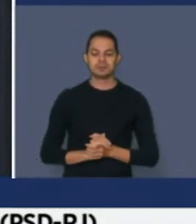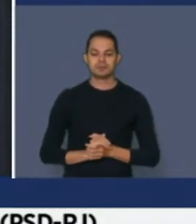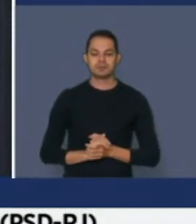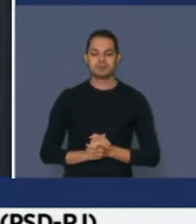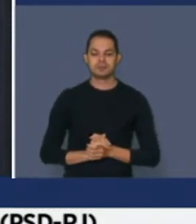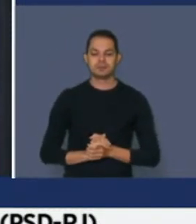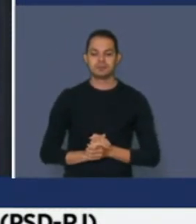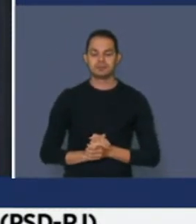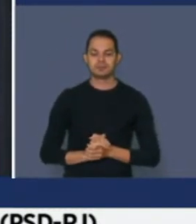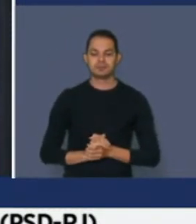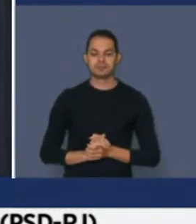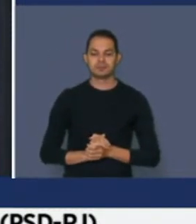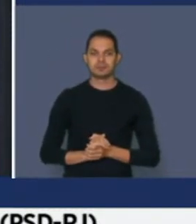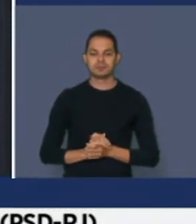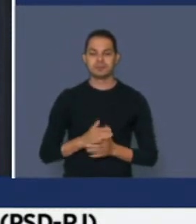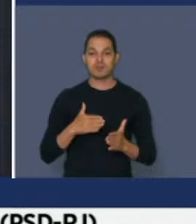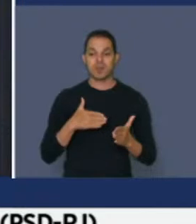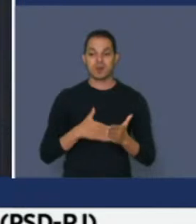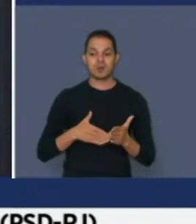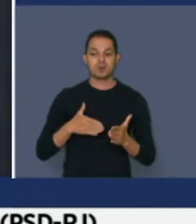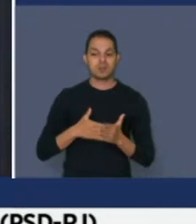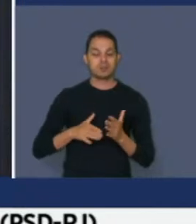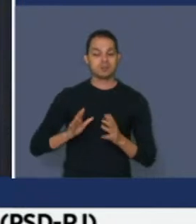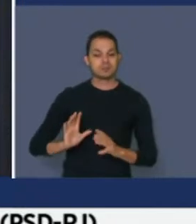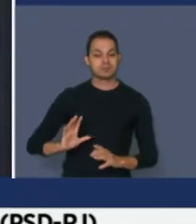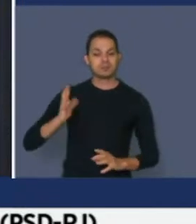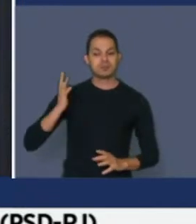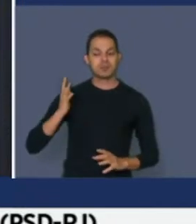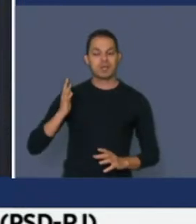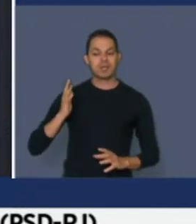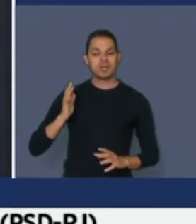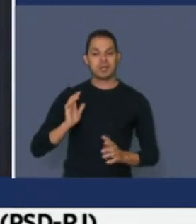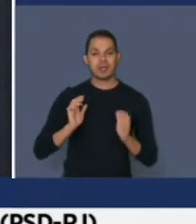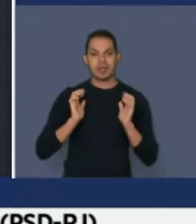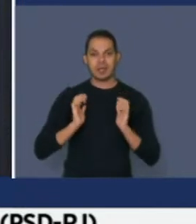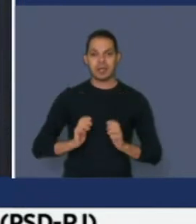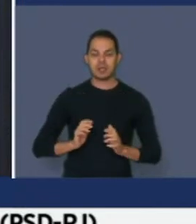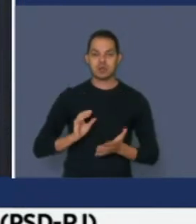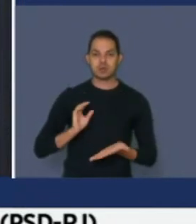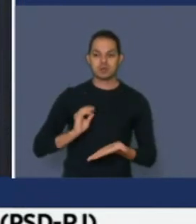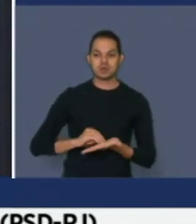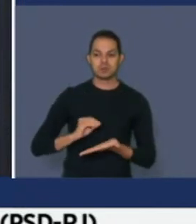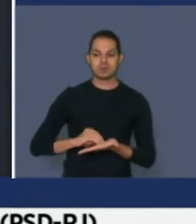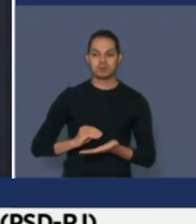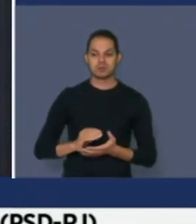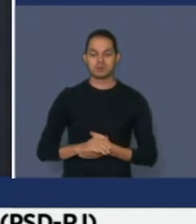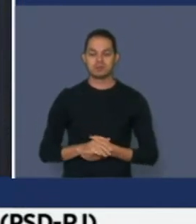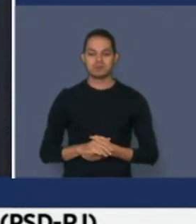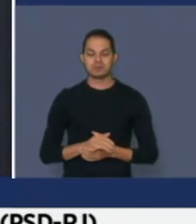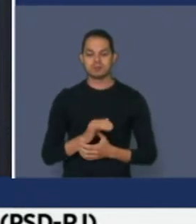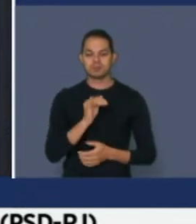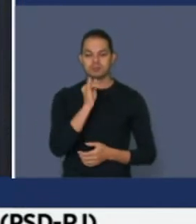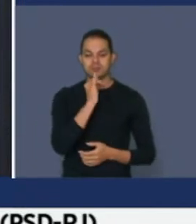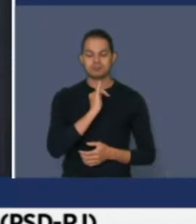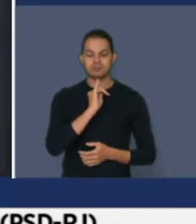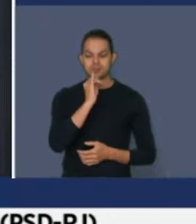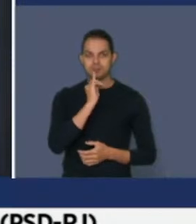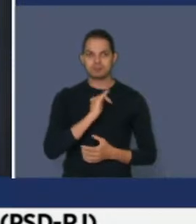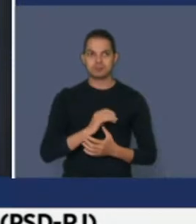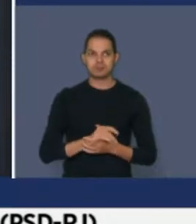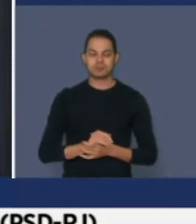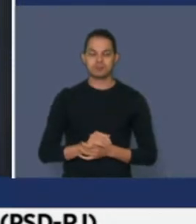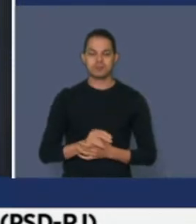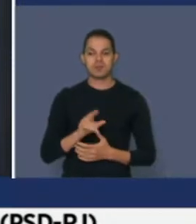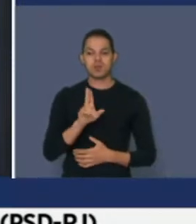nos limitar aos fatos aéticos, como, por exemplo, o uso